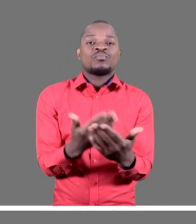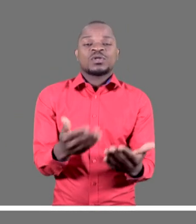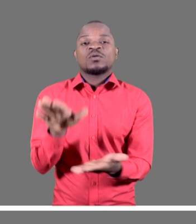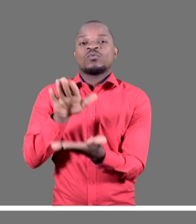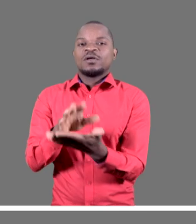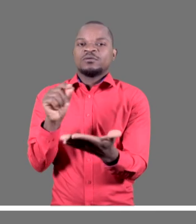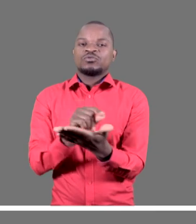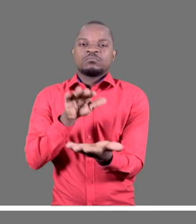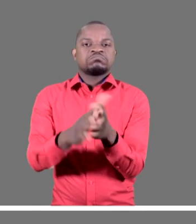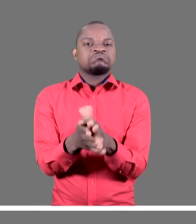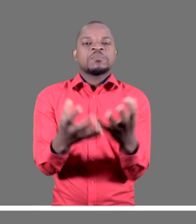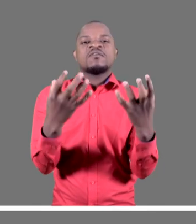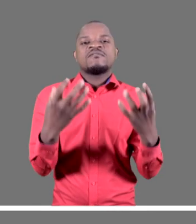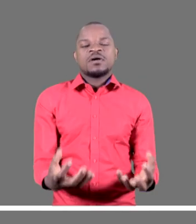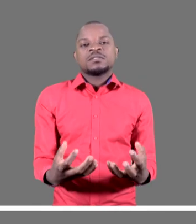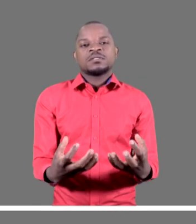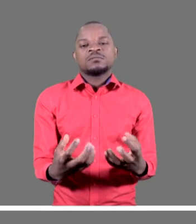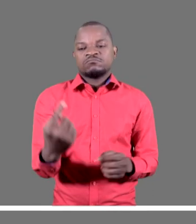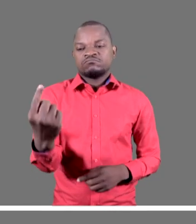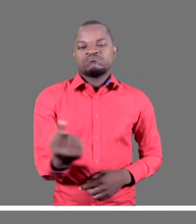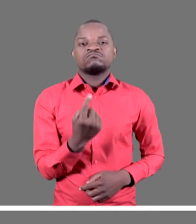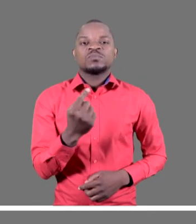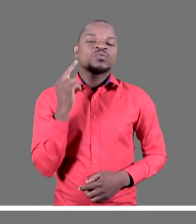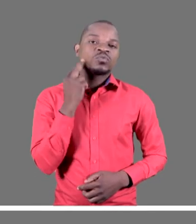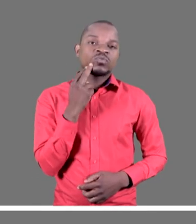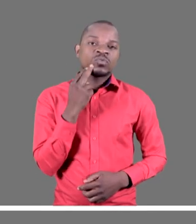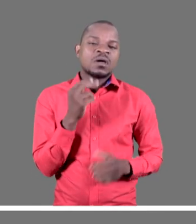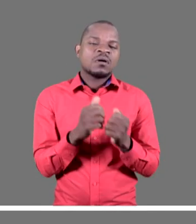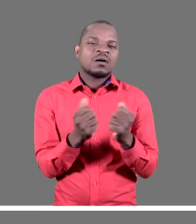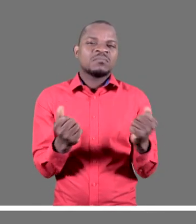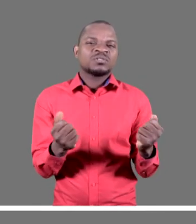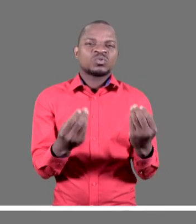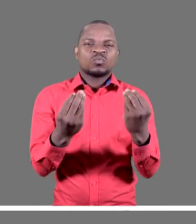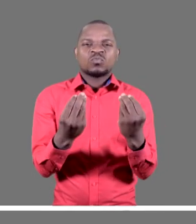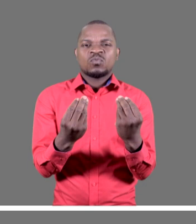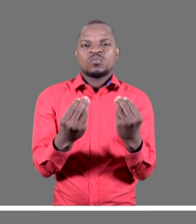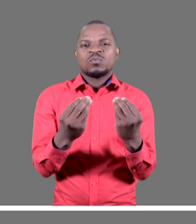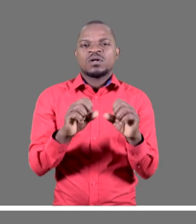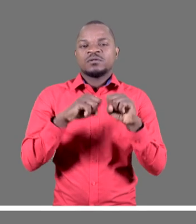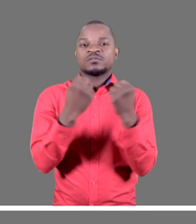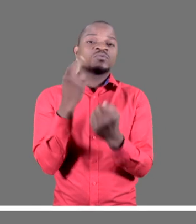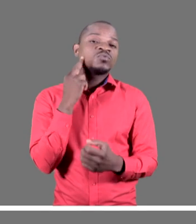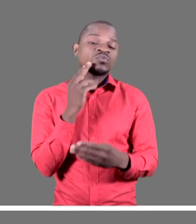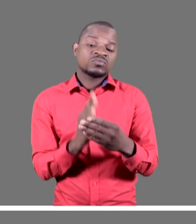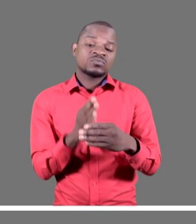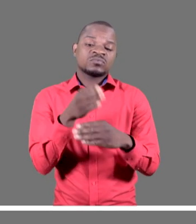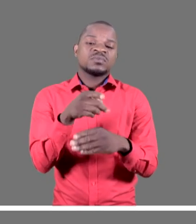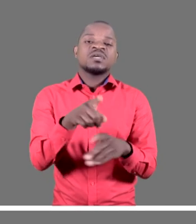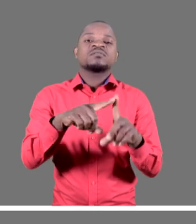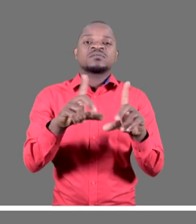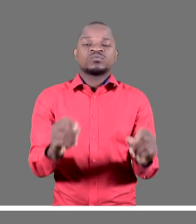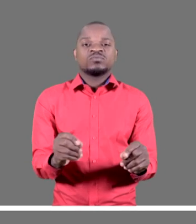escolas não são preparadas para trabalhar com alunos surdos. Como a Zoom está procurar ultrapassar este problema?